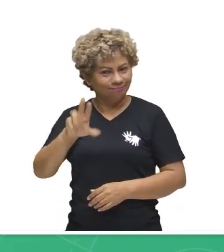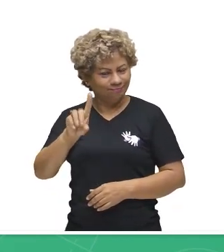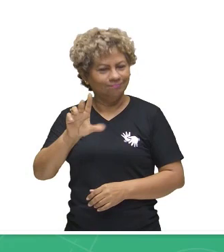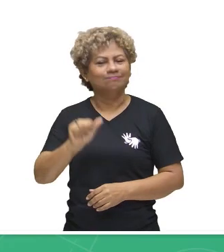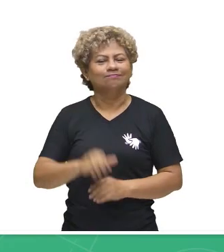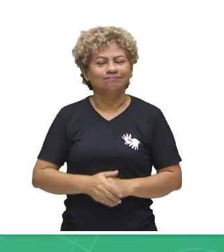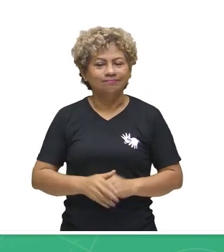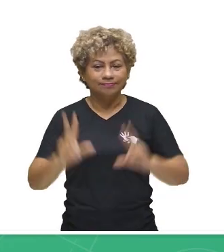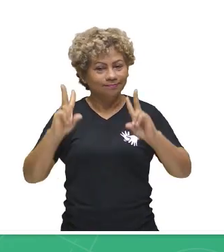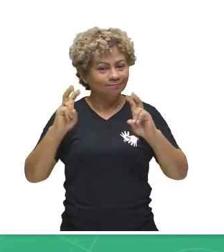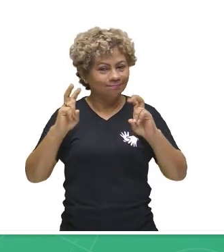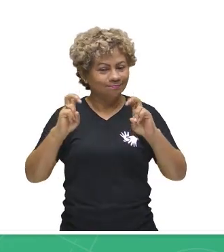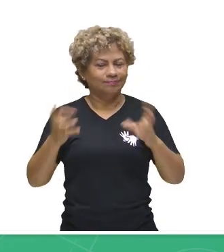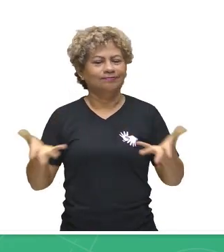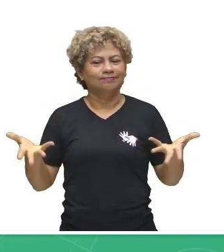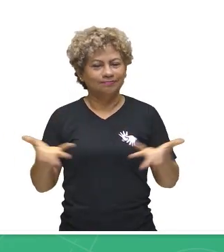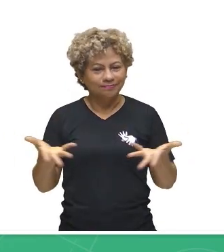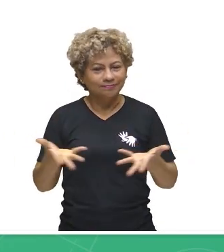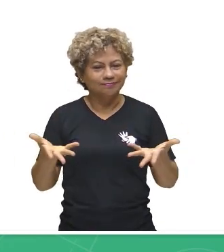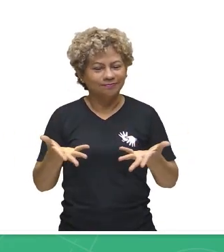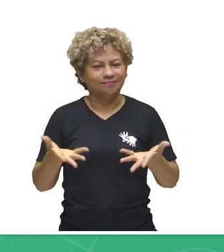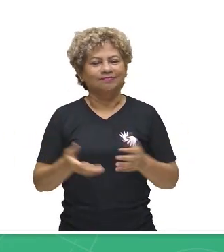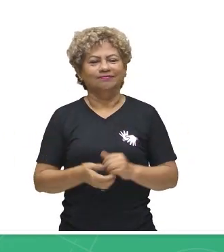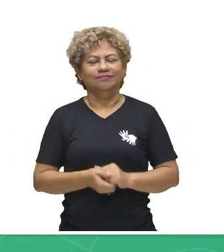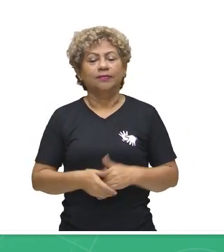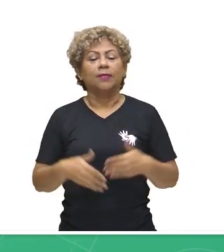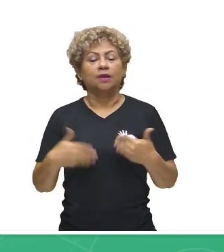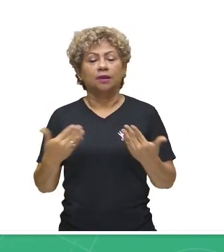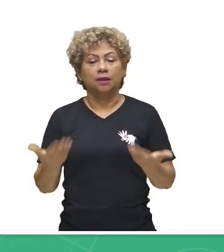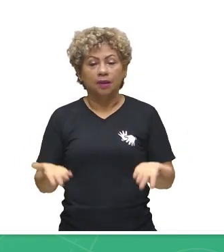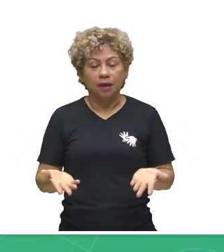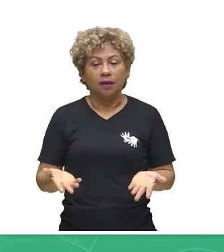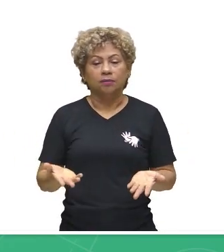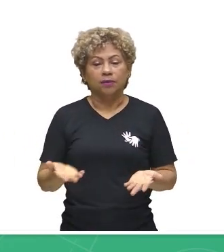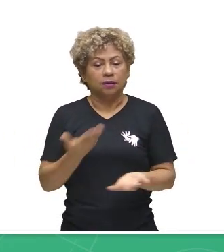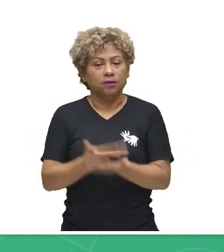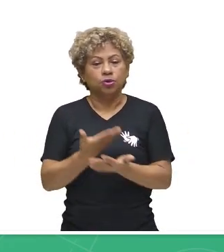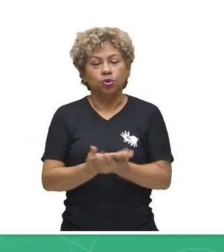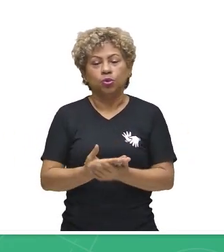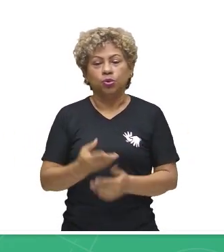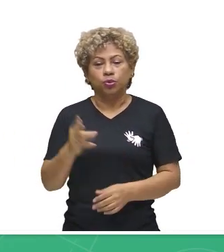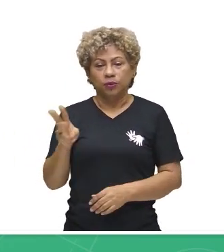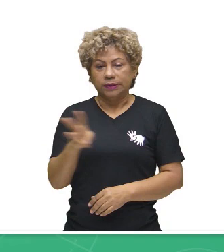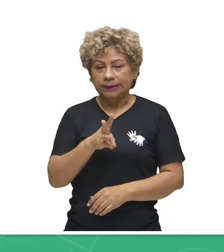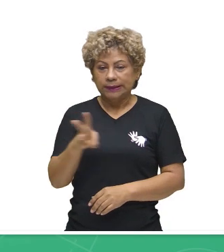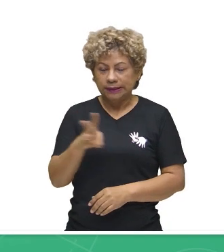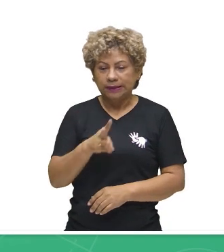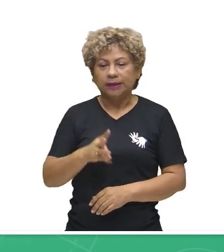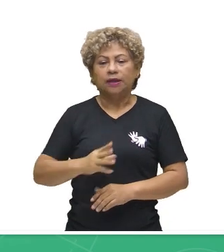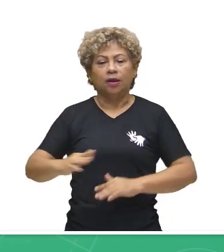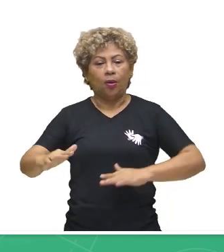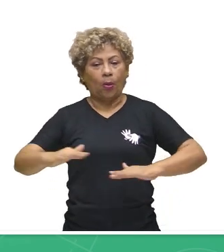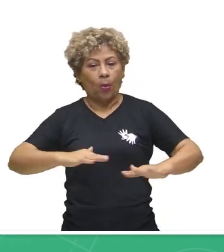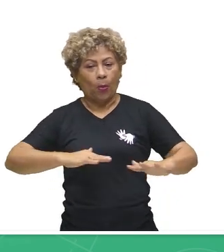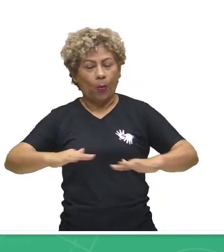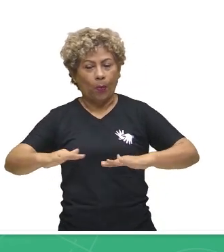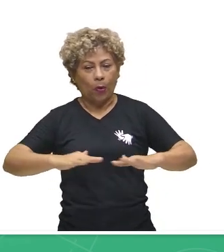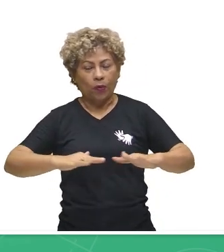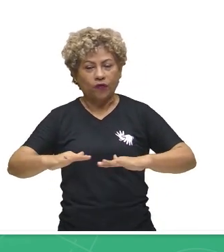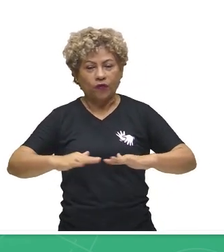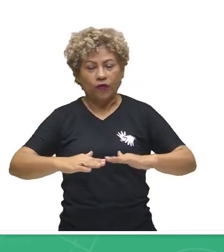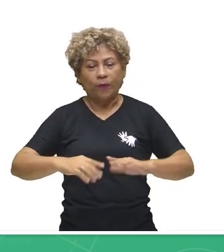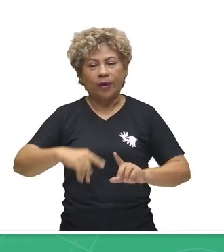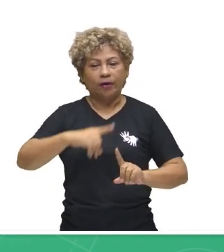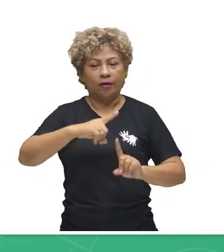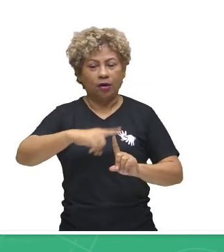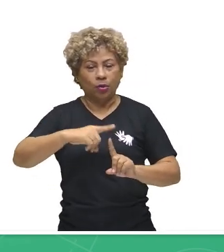hoje? Muito bem, nossa aula 33, movimento uniforme. Gráficos